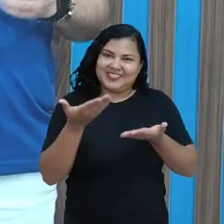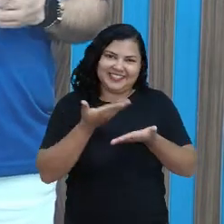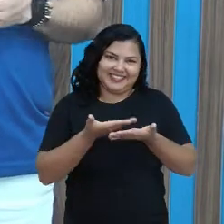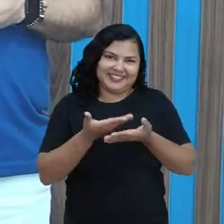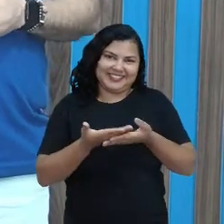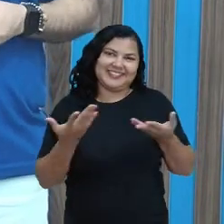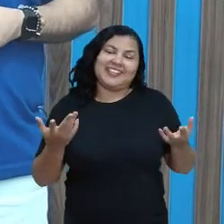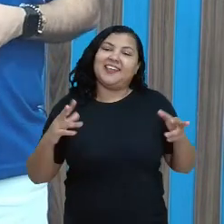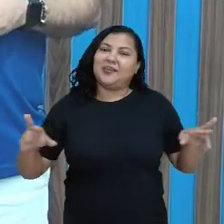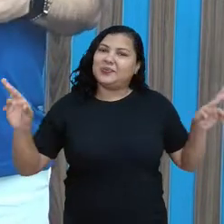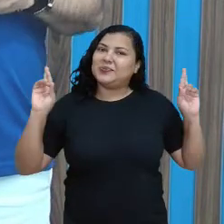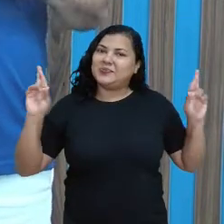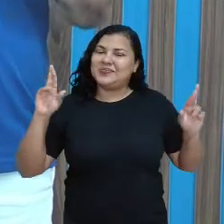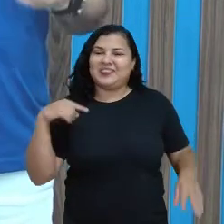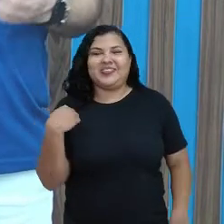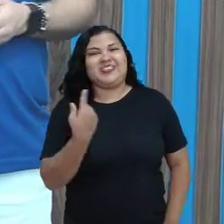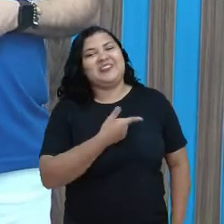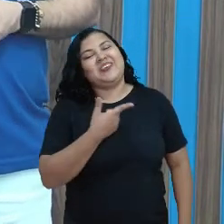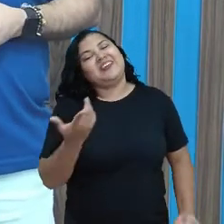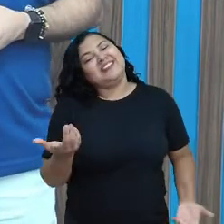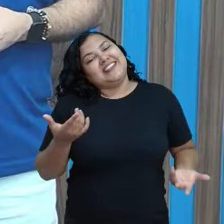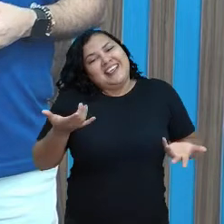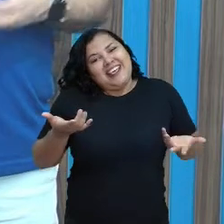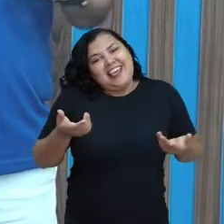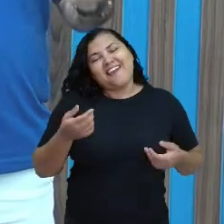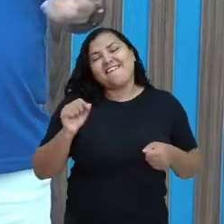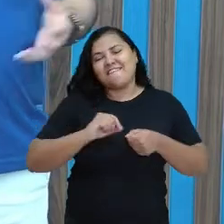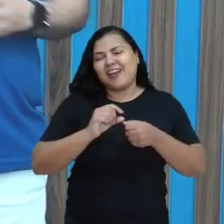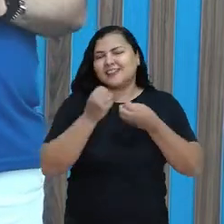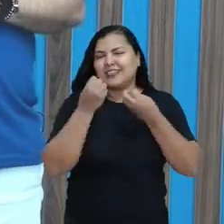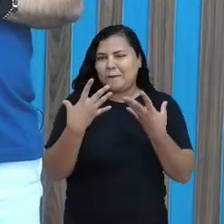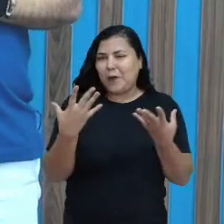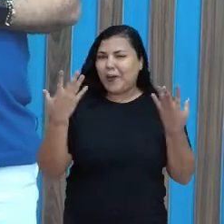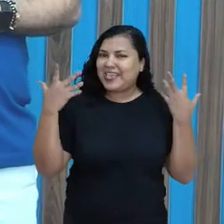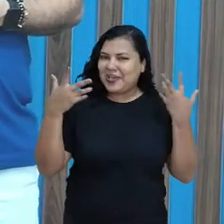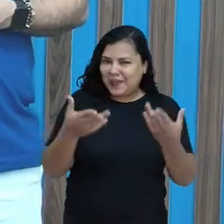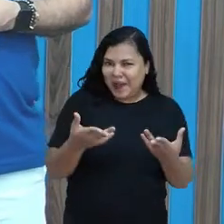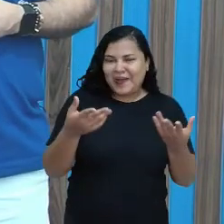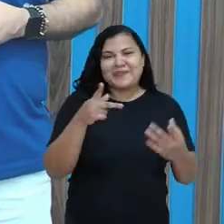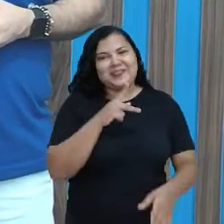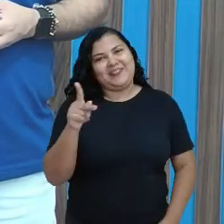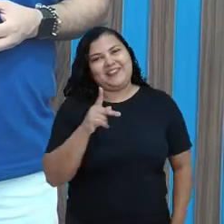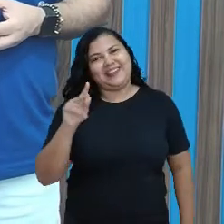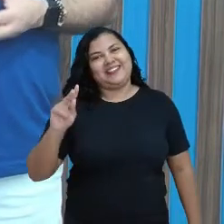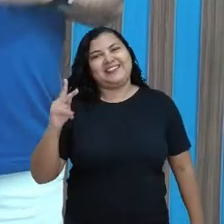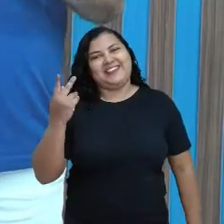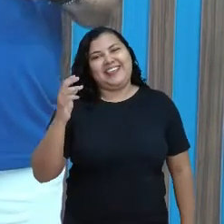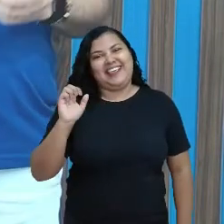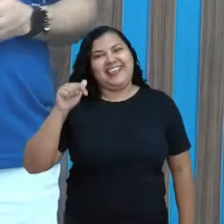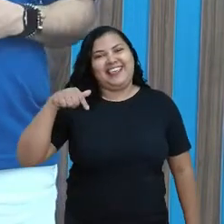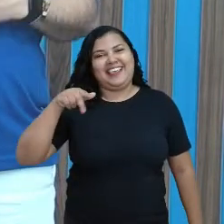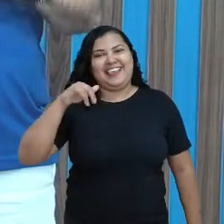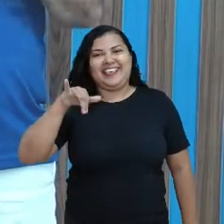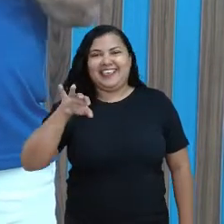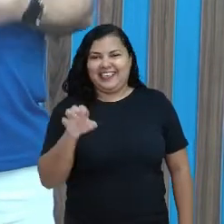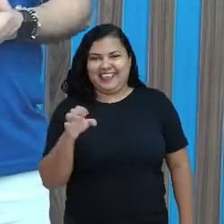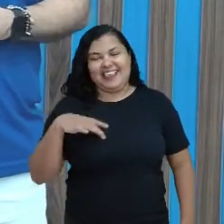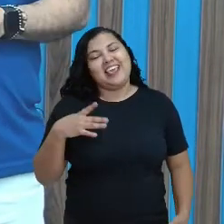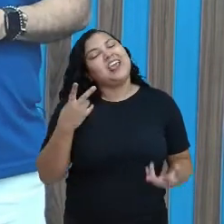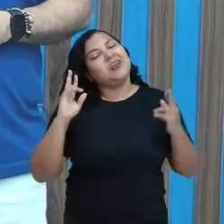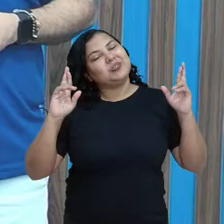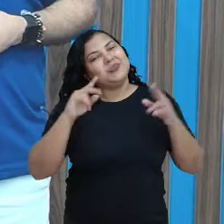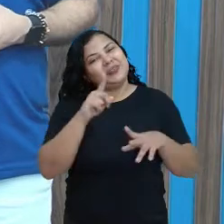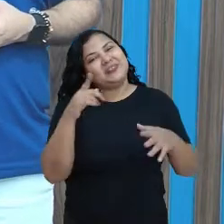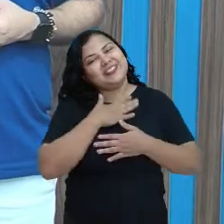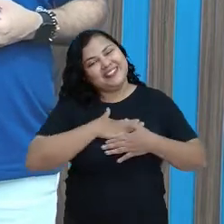que a gente possa, né, corresponder à altura aí da sapiência, né, do professor Henrique. Espero que vocês gostem